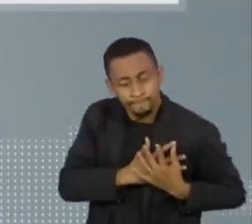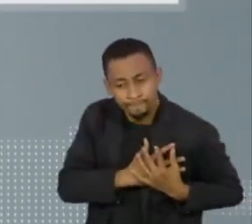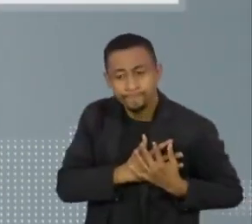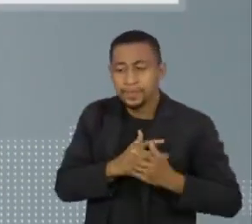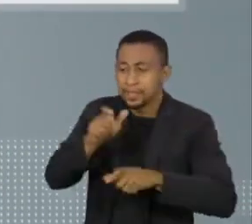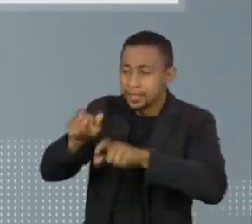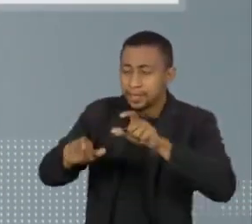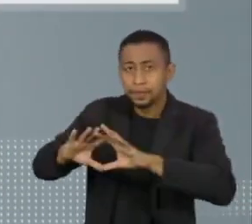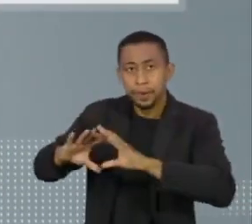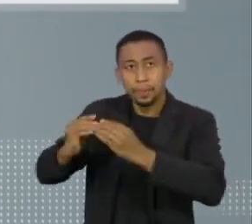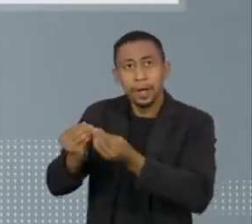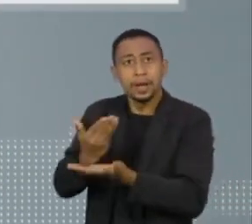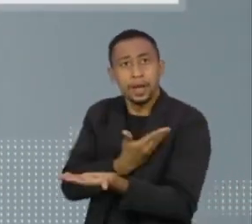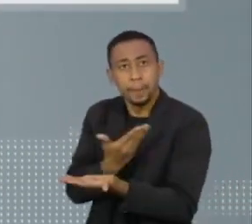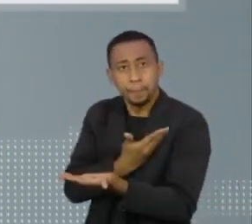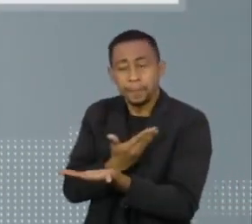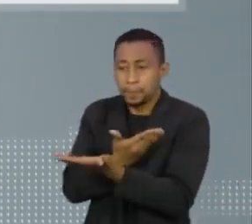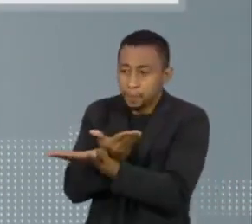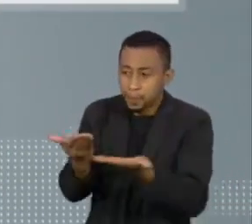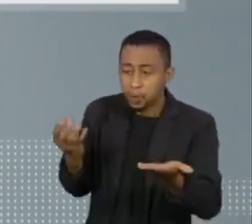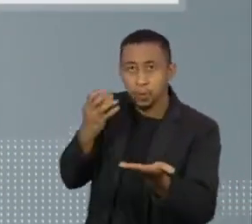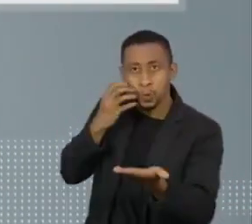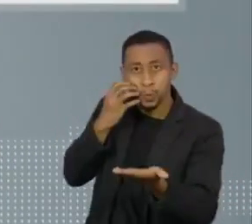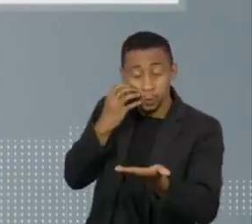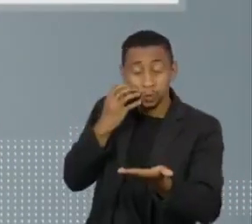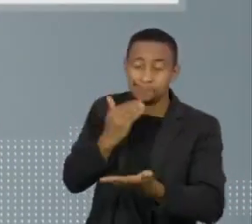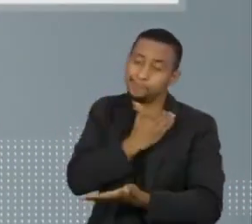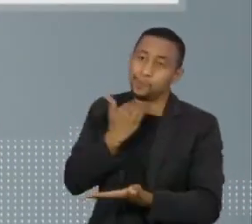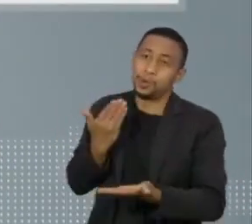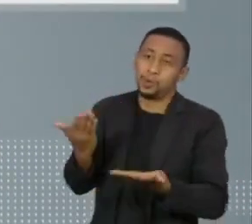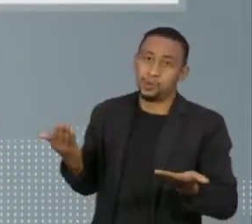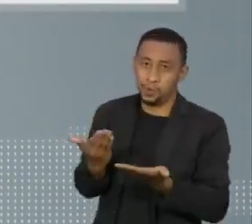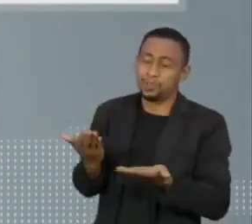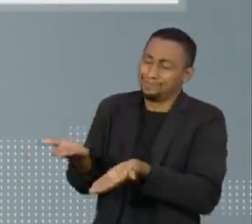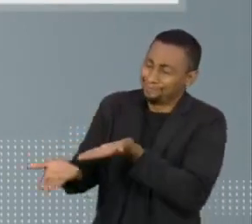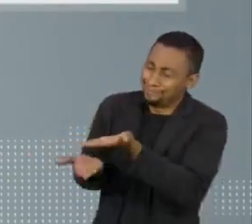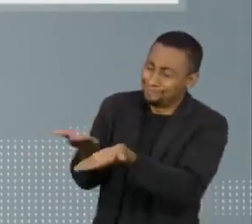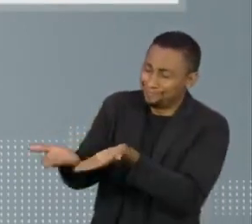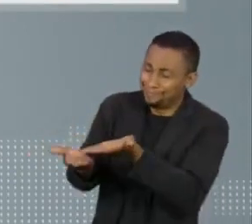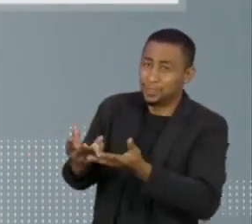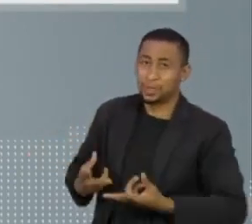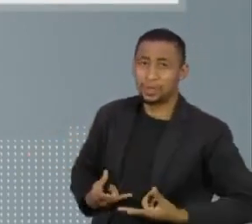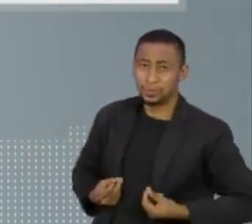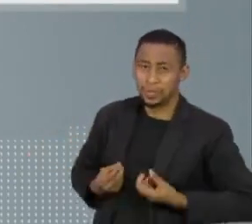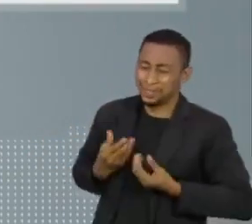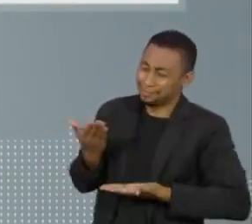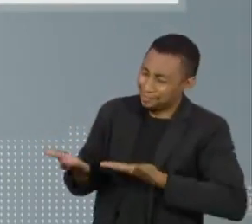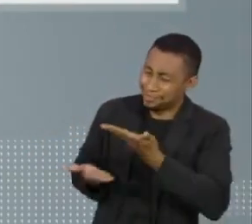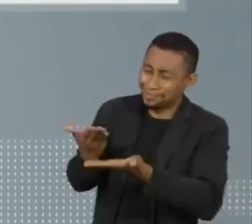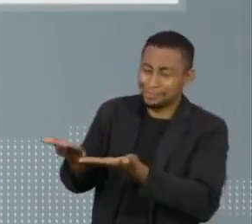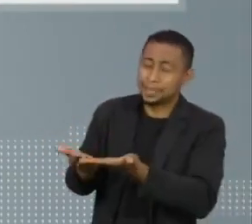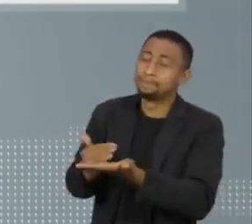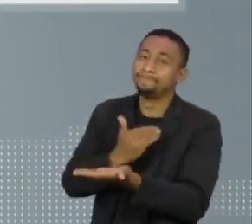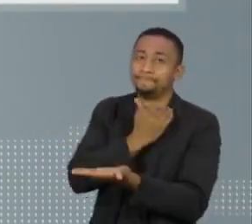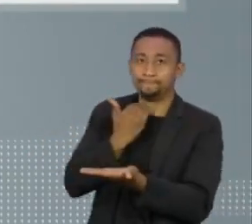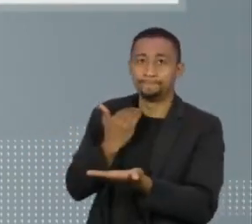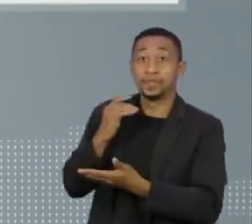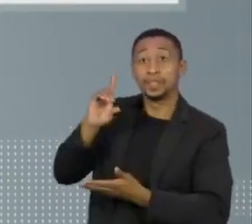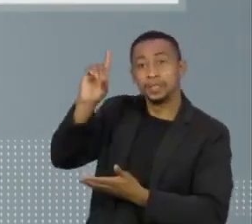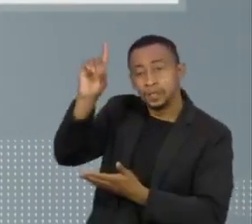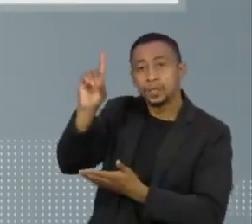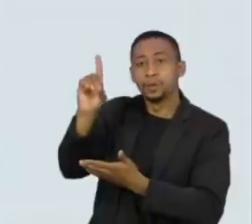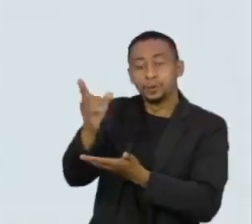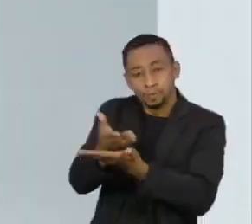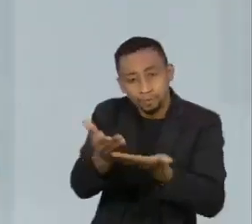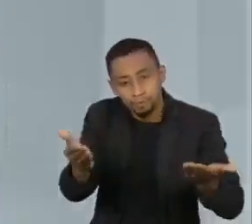aos familiares e amigos do Bruno Covas, que faleceu hoje após uma longa batalha contra o câncer. Que Deus conforte o coração